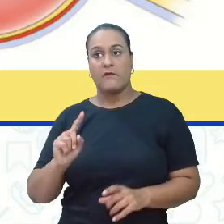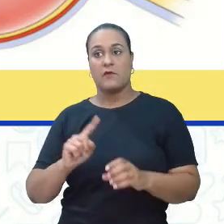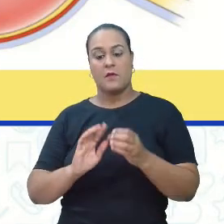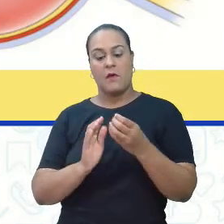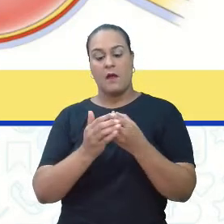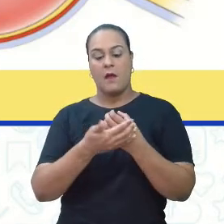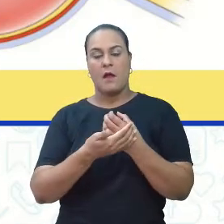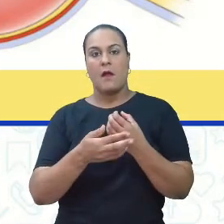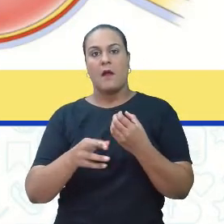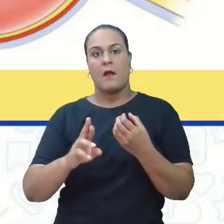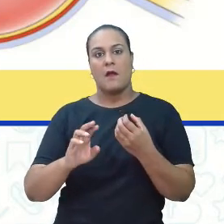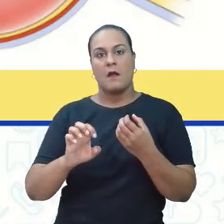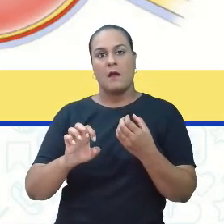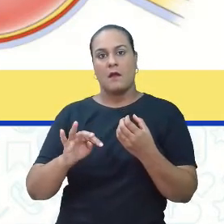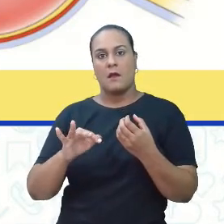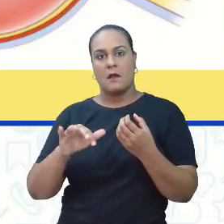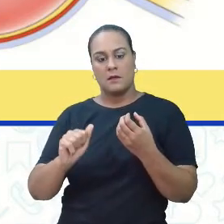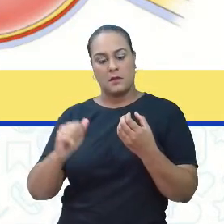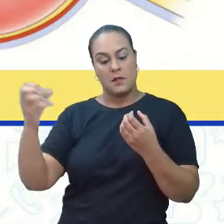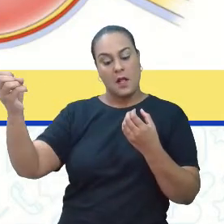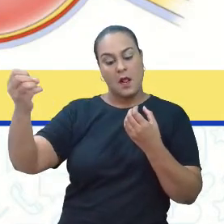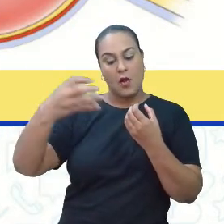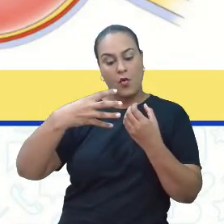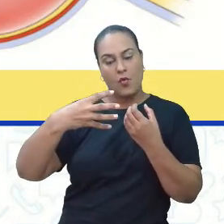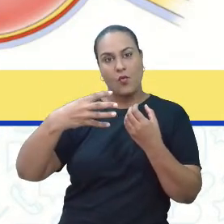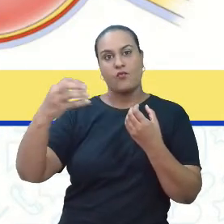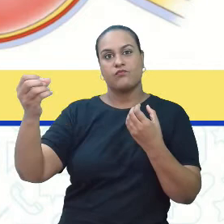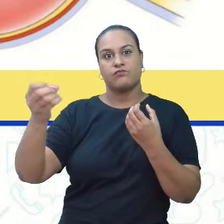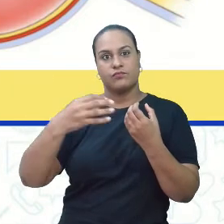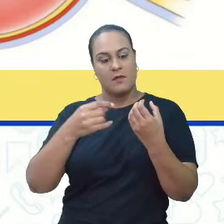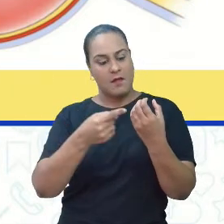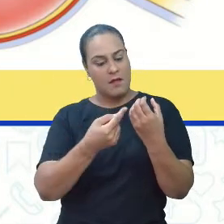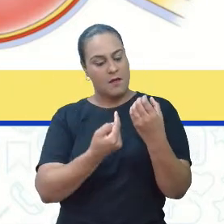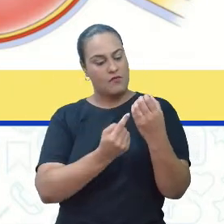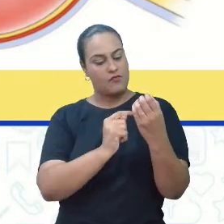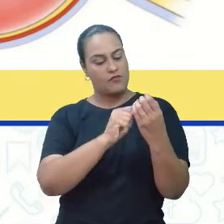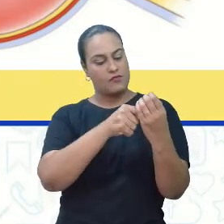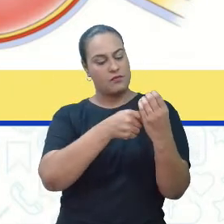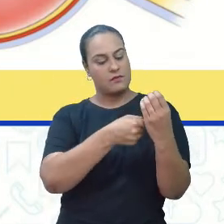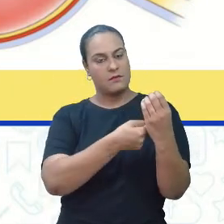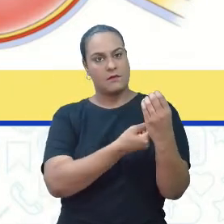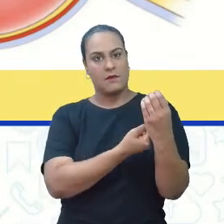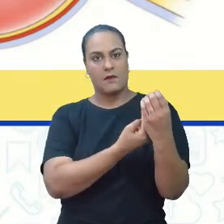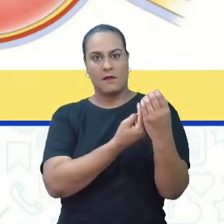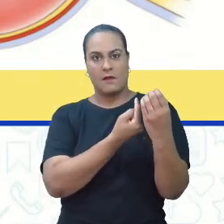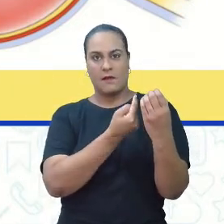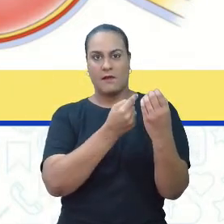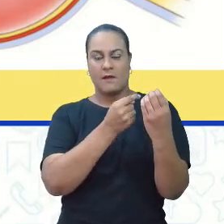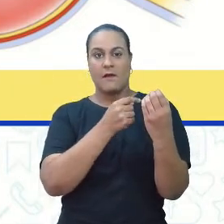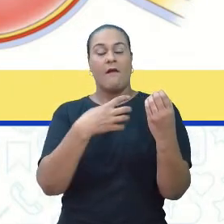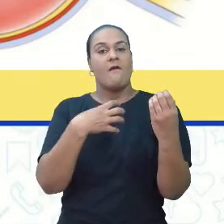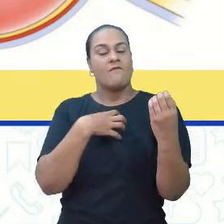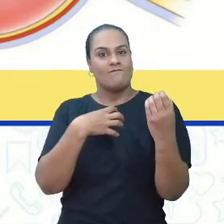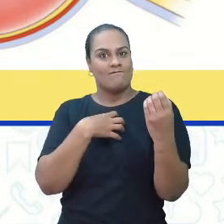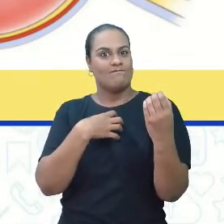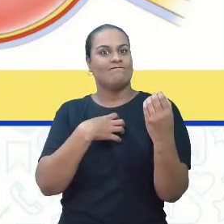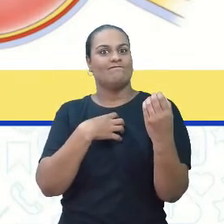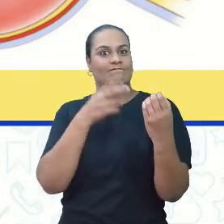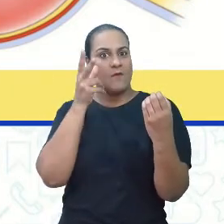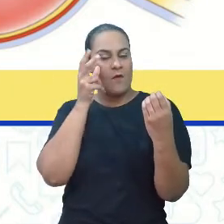ela recebe a luz e vai enviar pelo nervo óptico a toda a sensação, né?